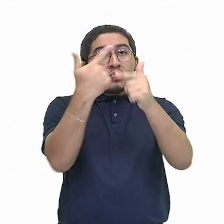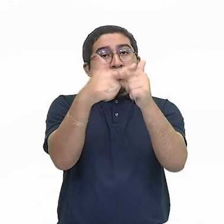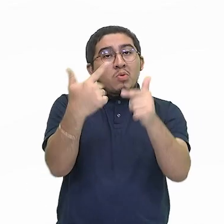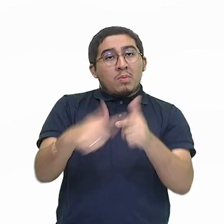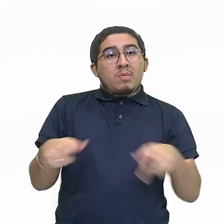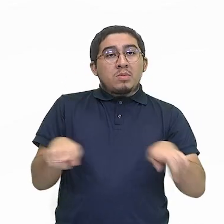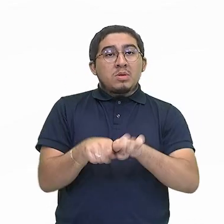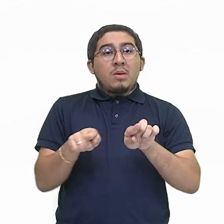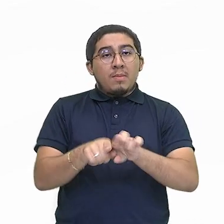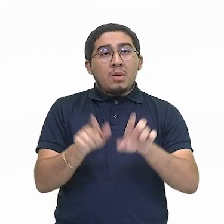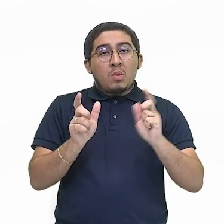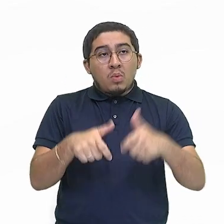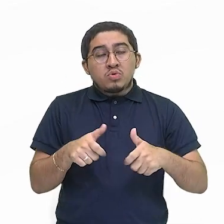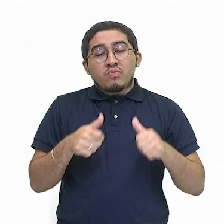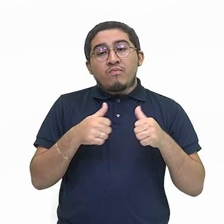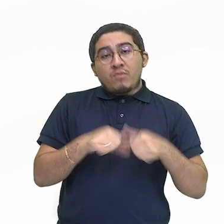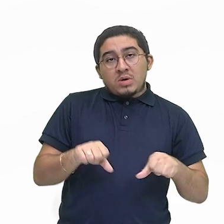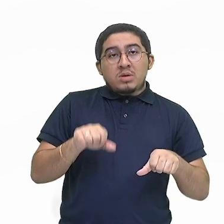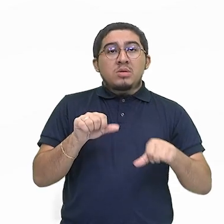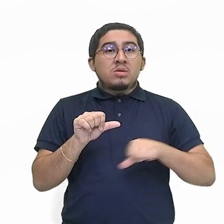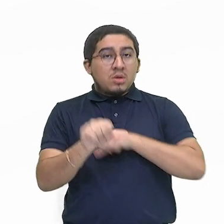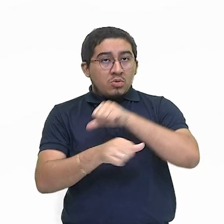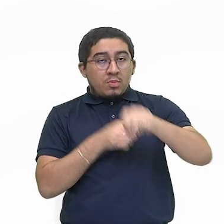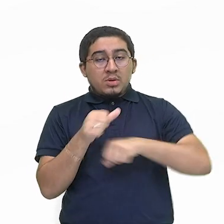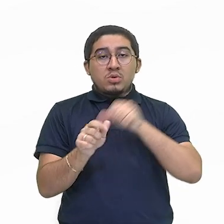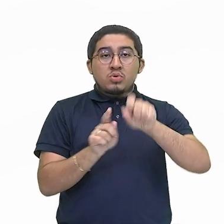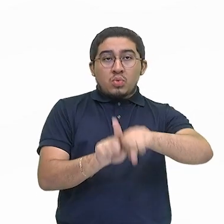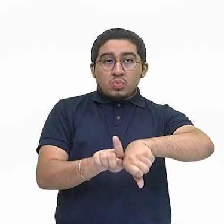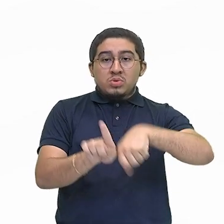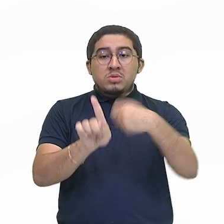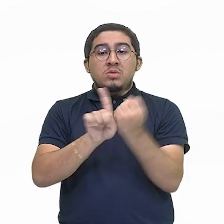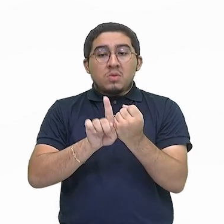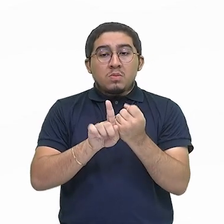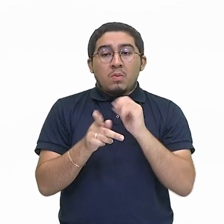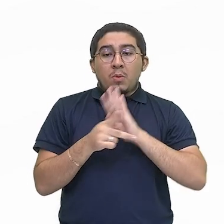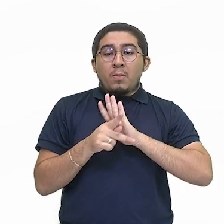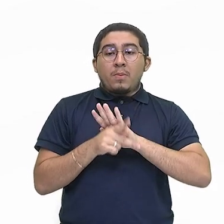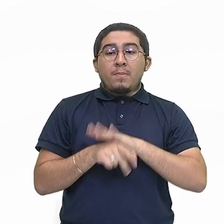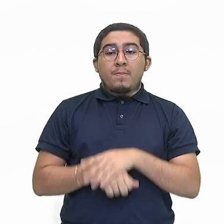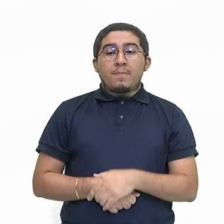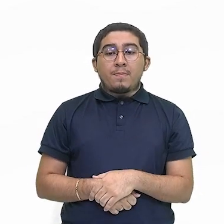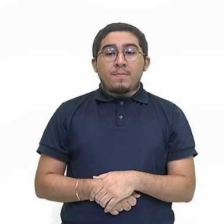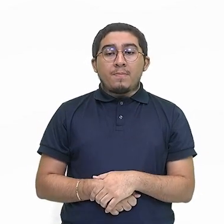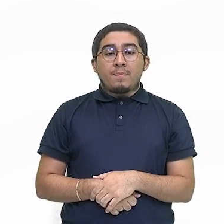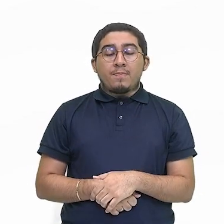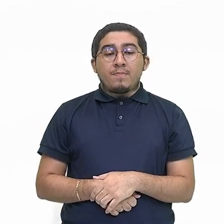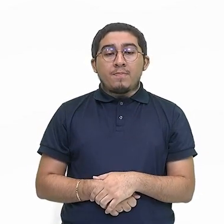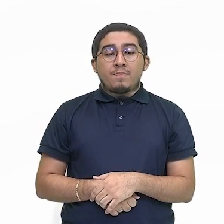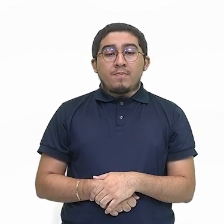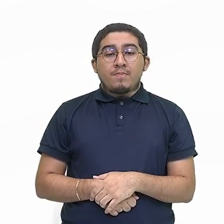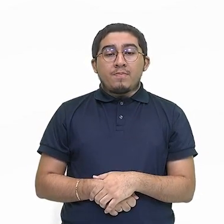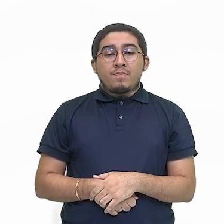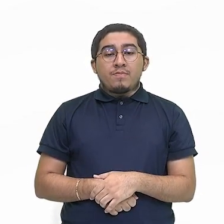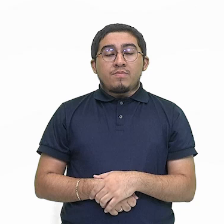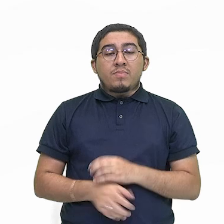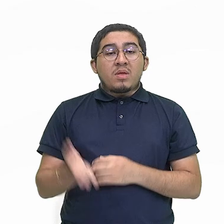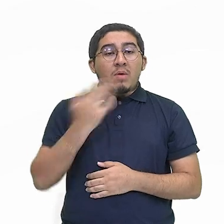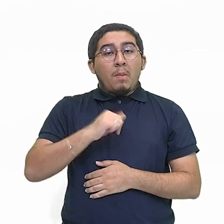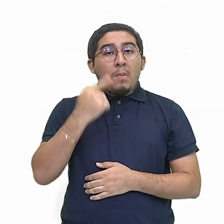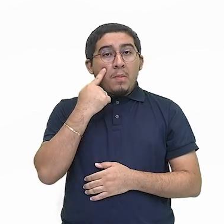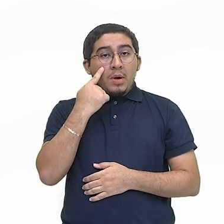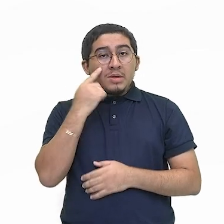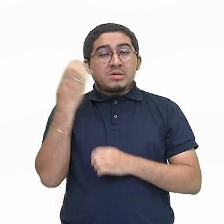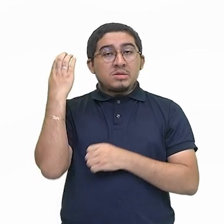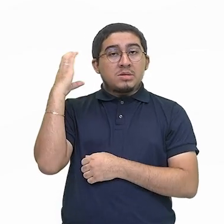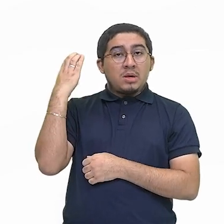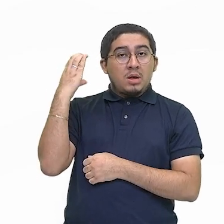as permanências e as transformações das sociedades contemporâneas. Muito bem, então nós vamos ver agora as ciências sociais, porque